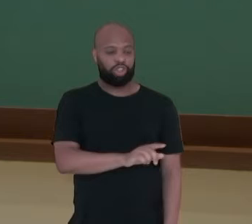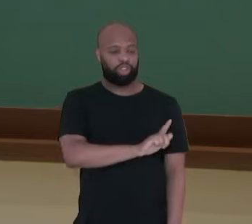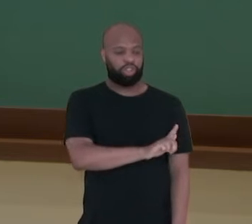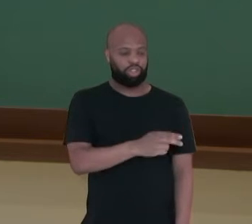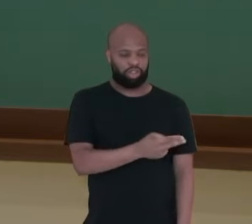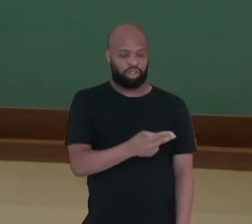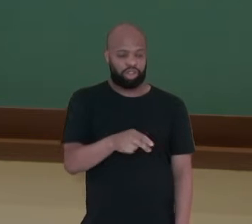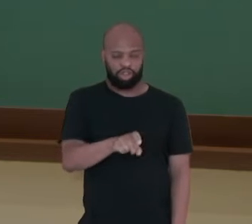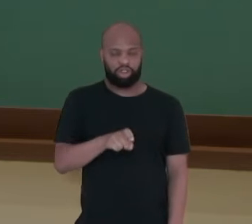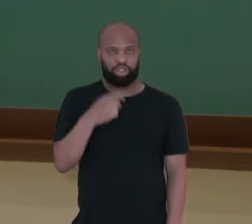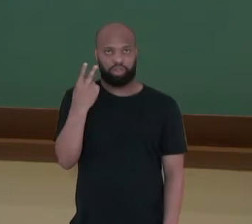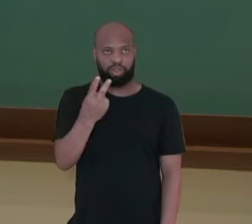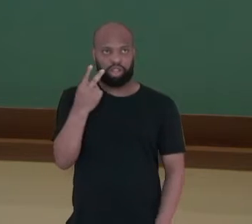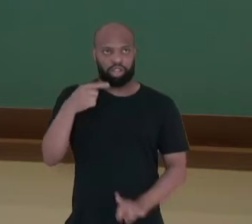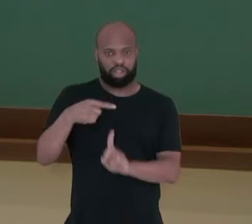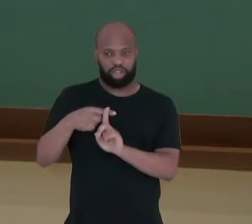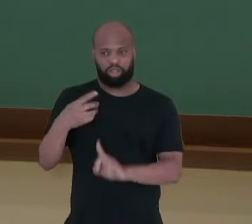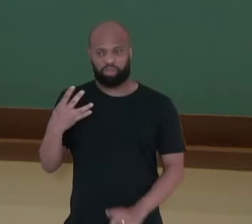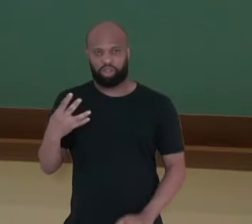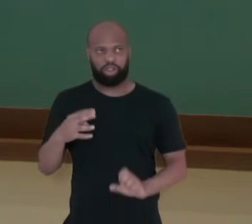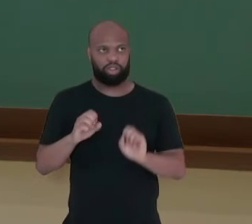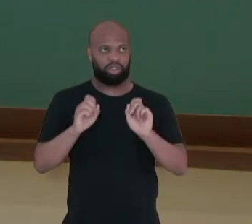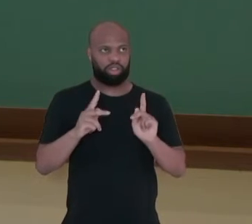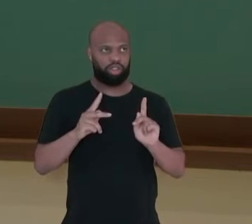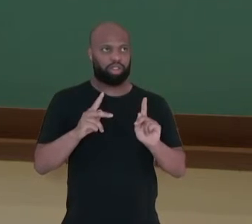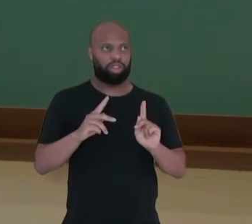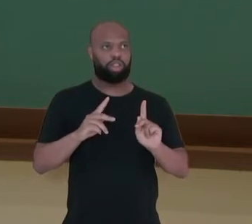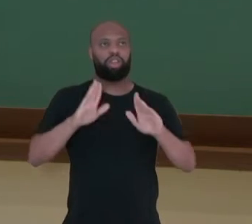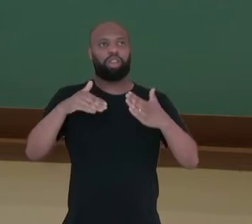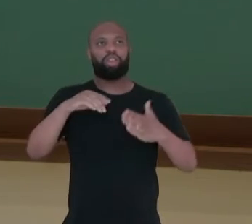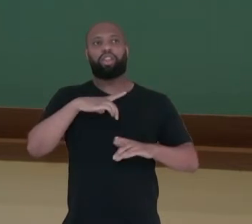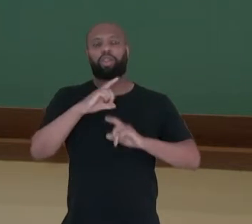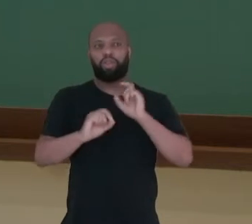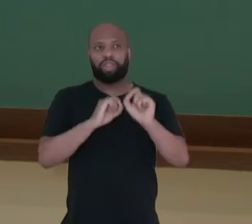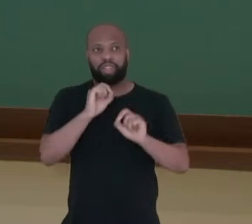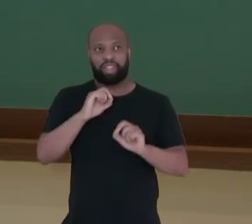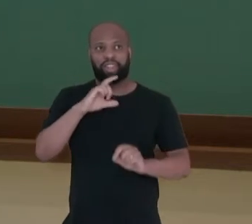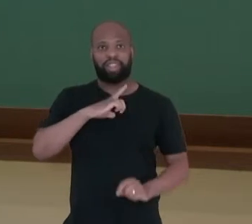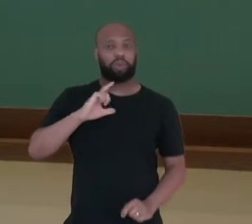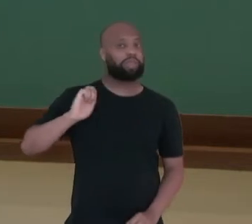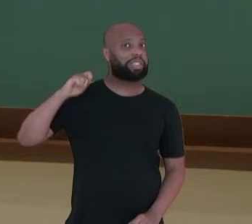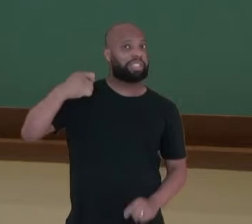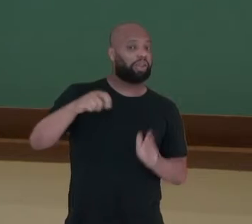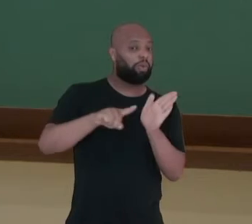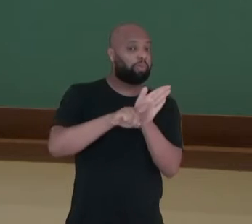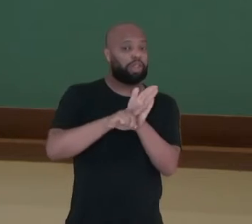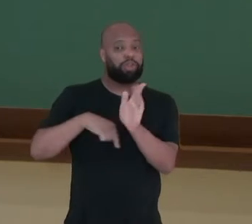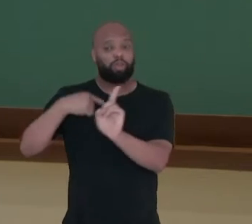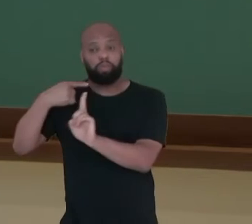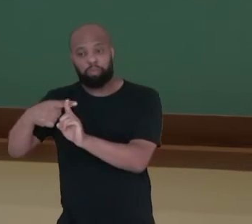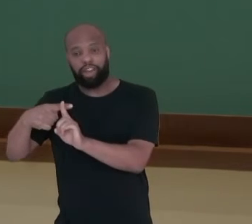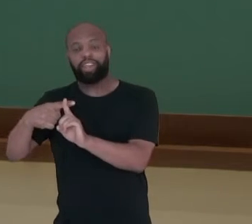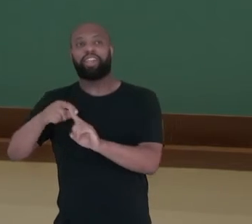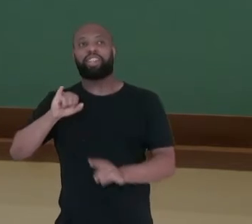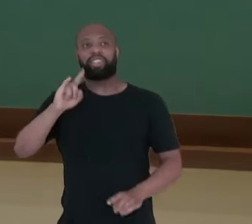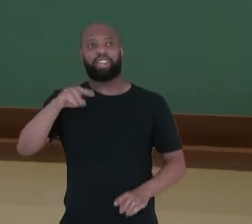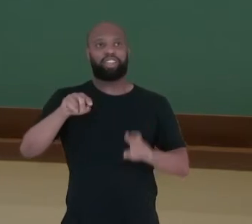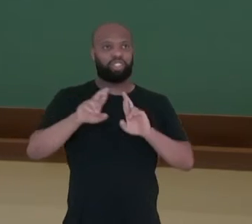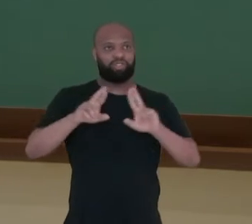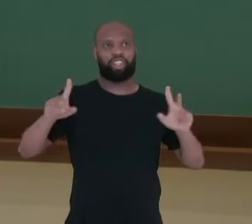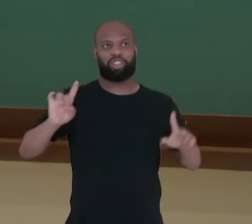g igual a x ao quadrado mais 4. Um sinal, lembra que eu falei? Um sinal de diferença